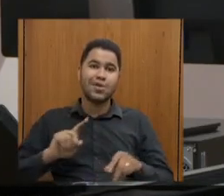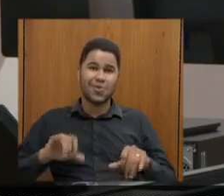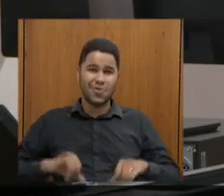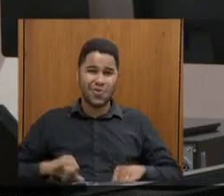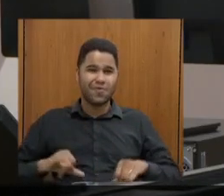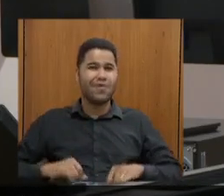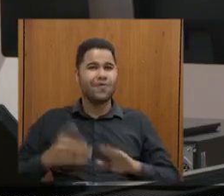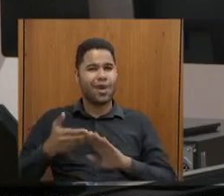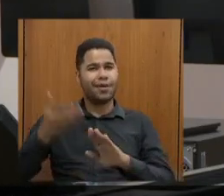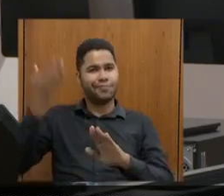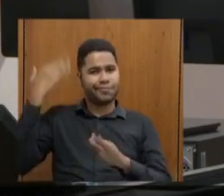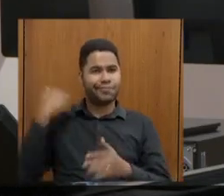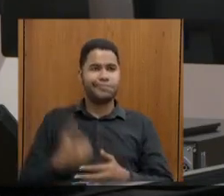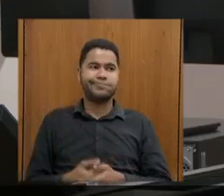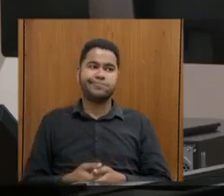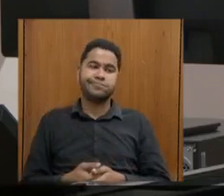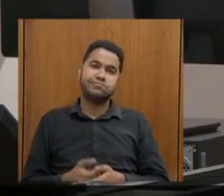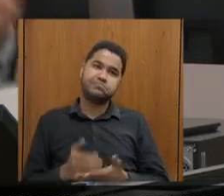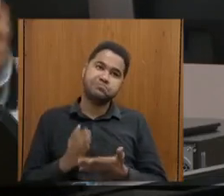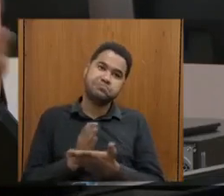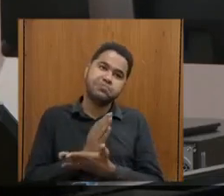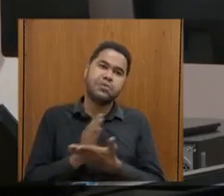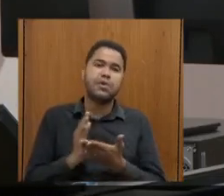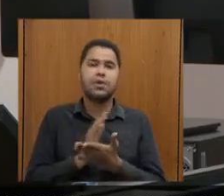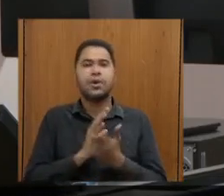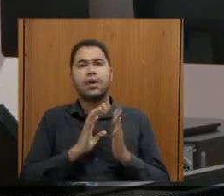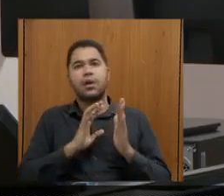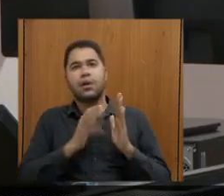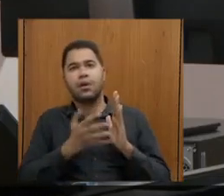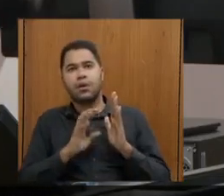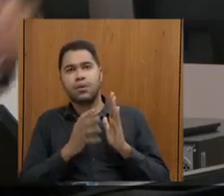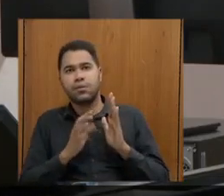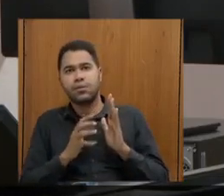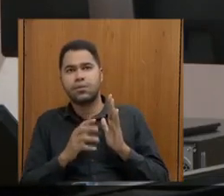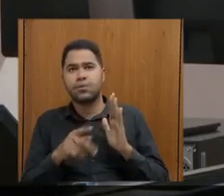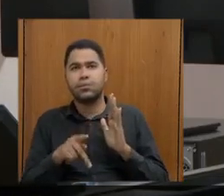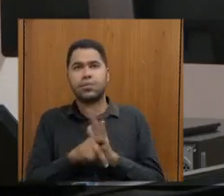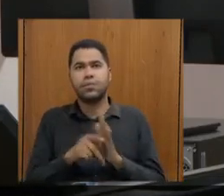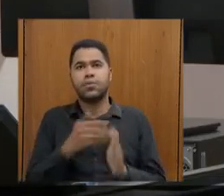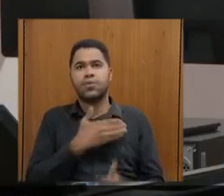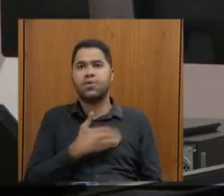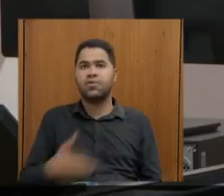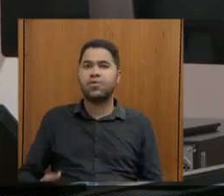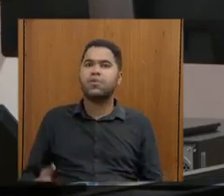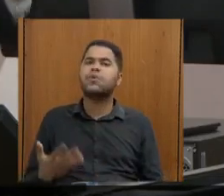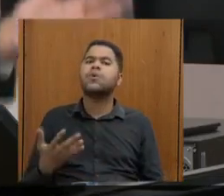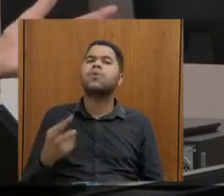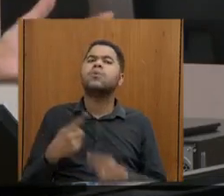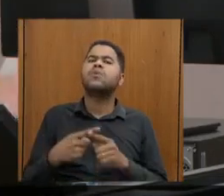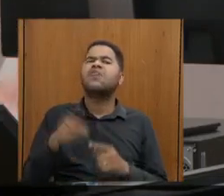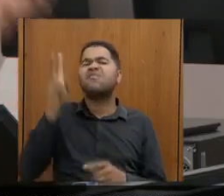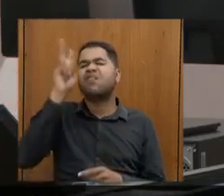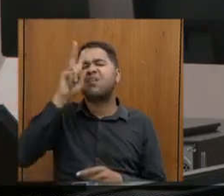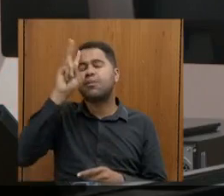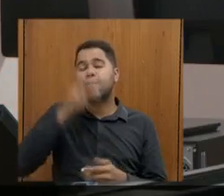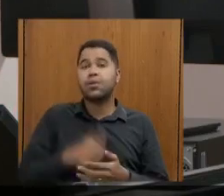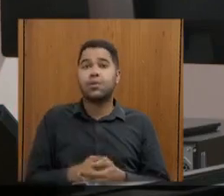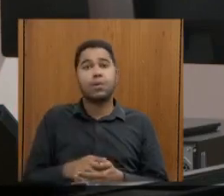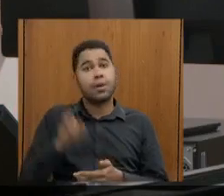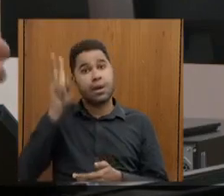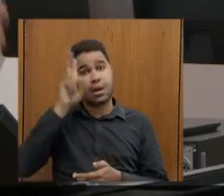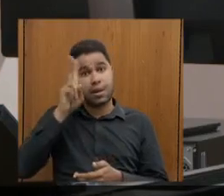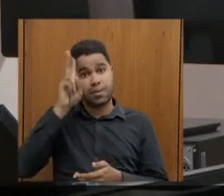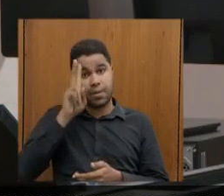administração passada vez em quando algum partidário até de do do governador não é para zoar né porque você fica lembrando para